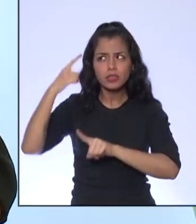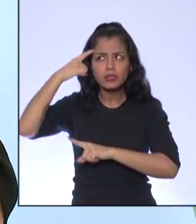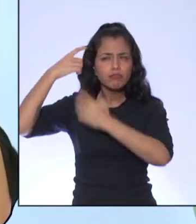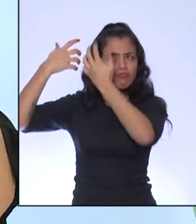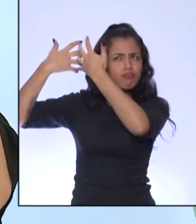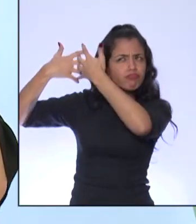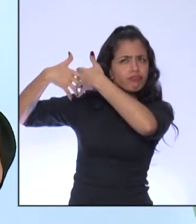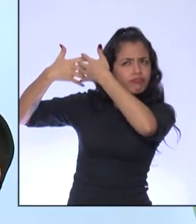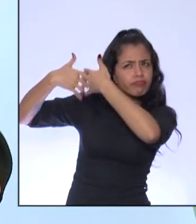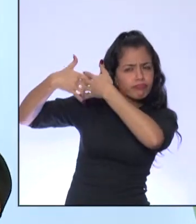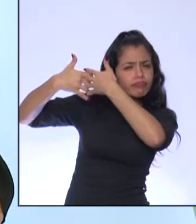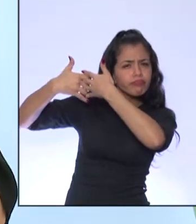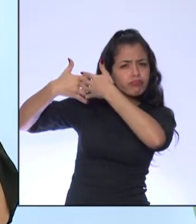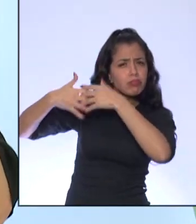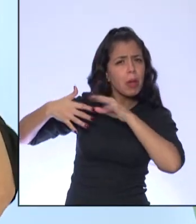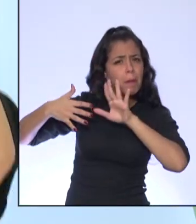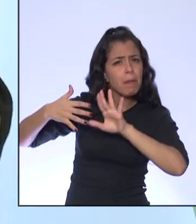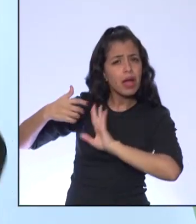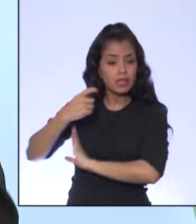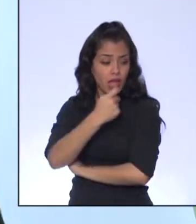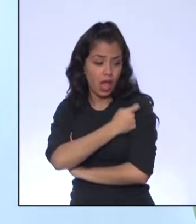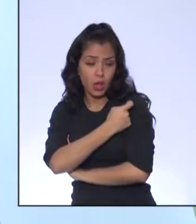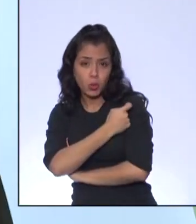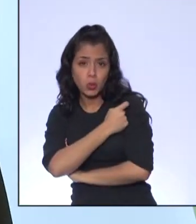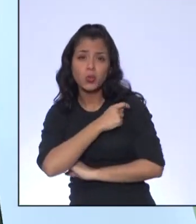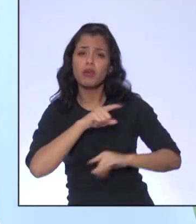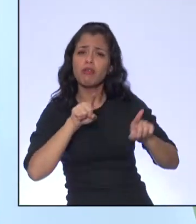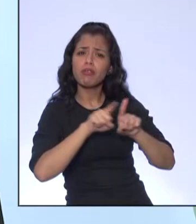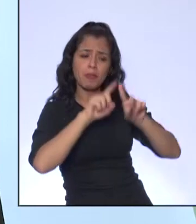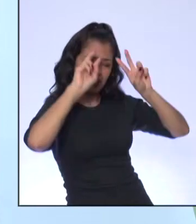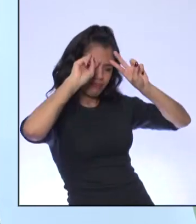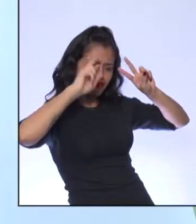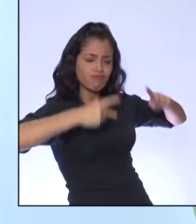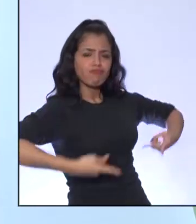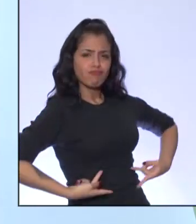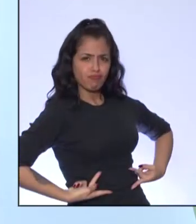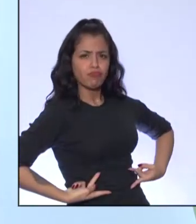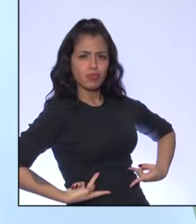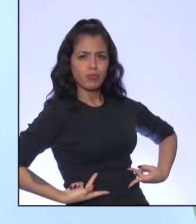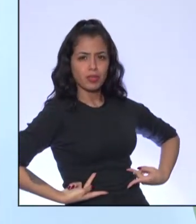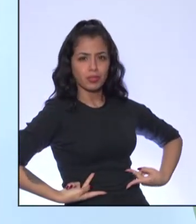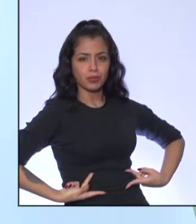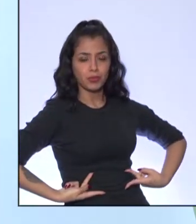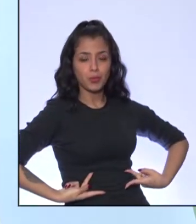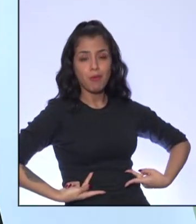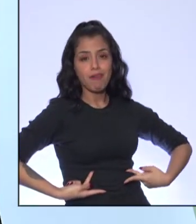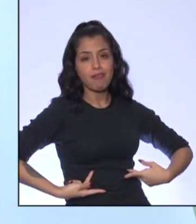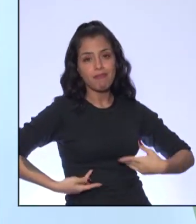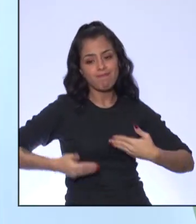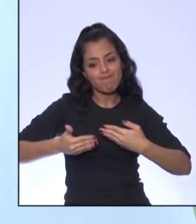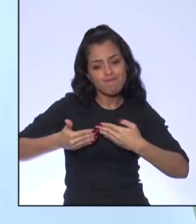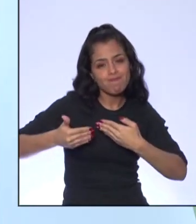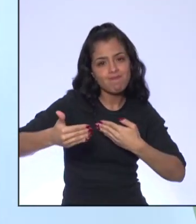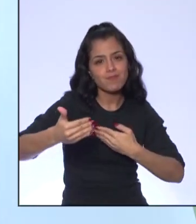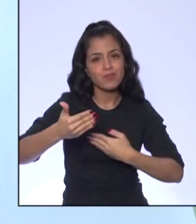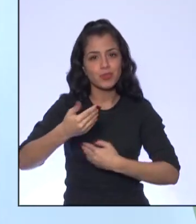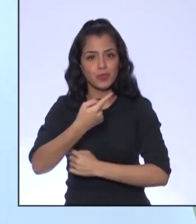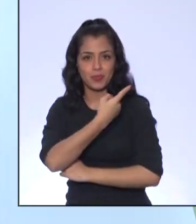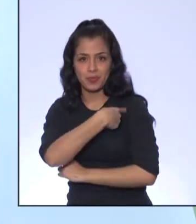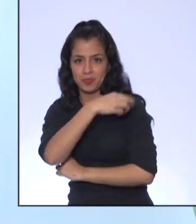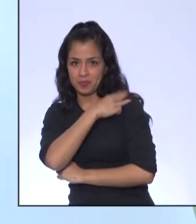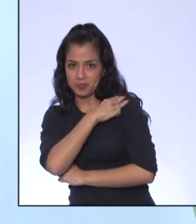aluno enquanto uma pessoa que está começando um novo ciclo, que é o ensino fundamental anos finais.